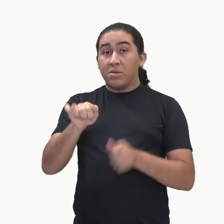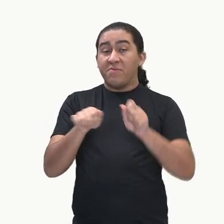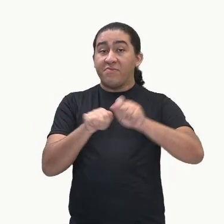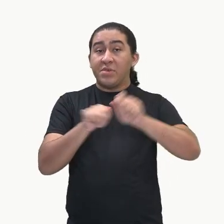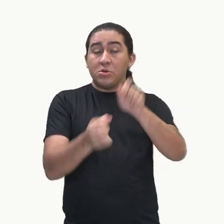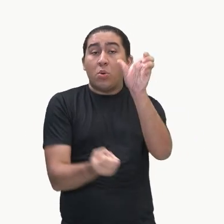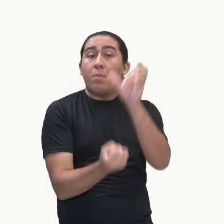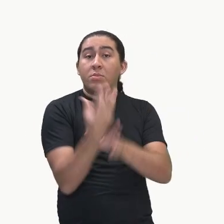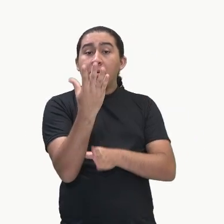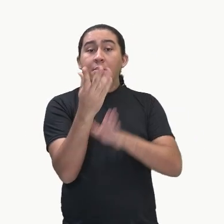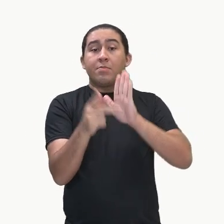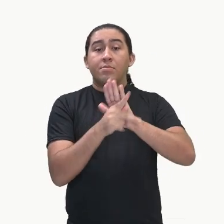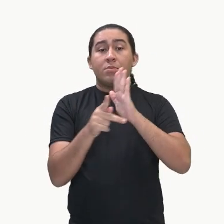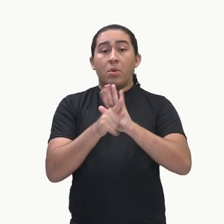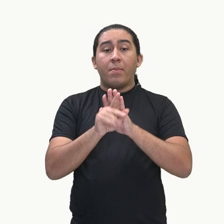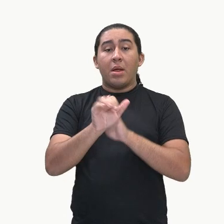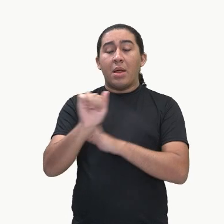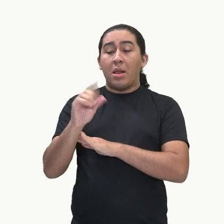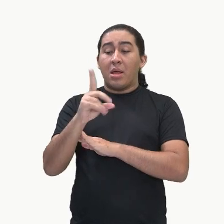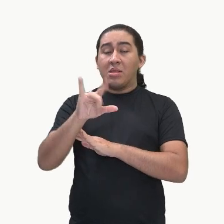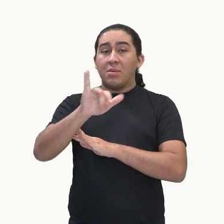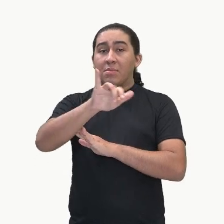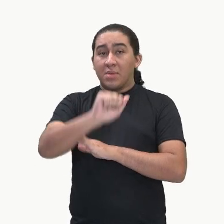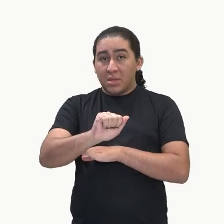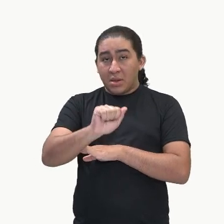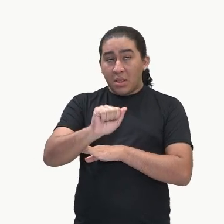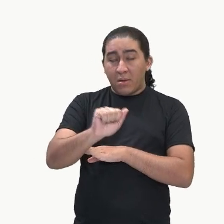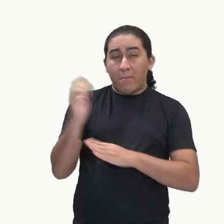fundador da Academia de Belas Artes